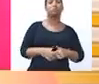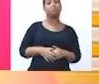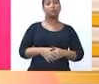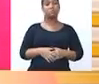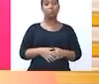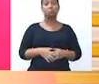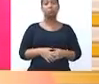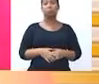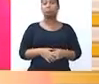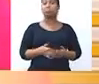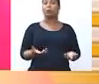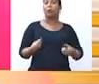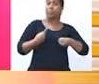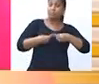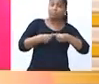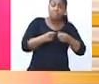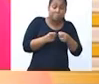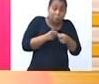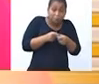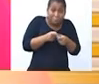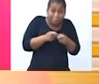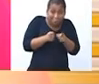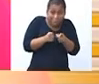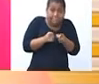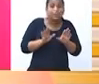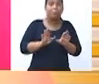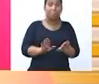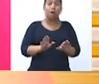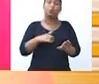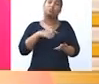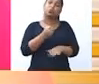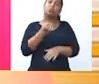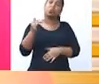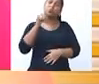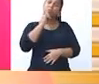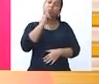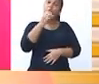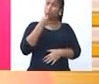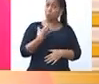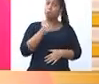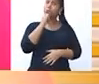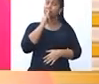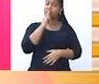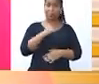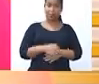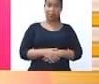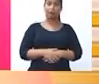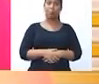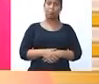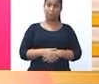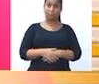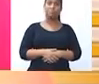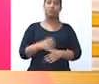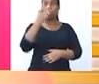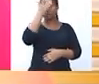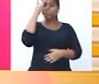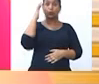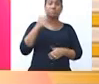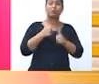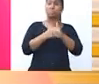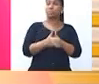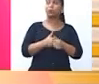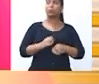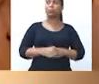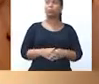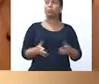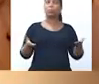em TI. Era uma cidade minúscula. Mas eu tinha alguns exemplos, bons exemplos, de pessoas seguindo essa